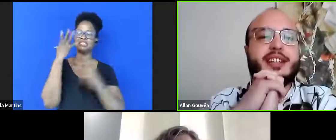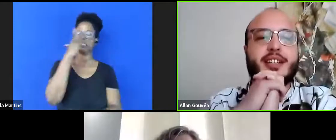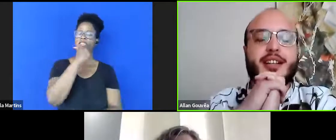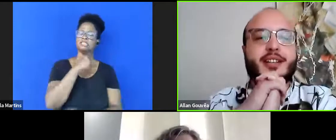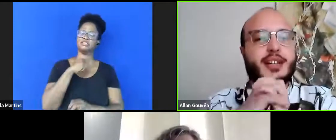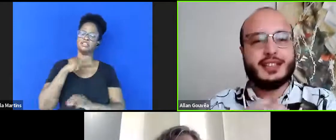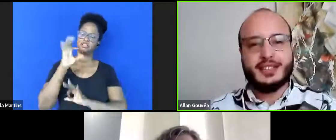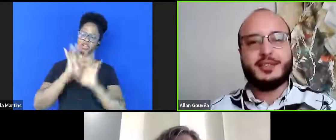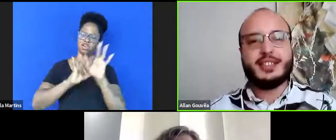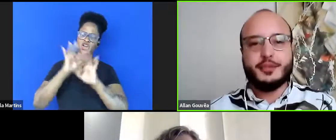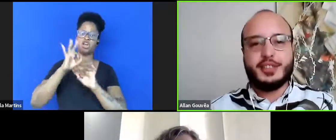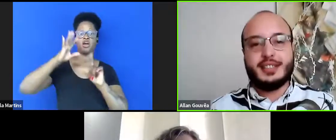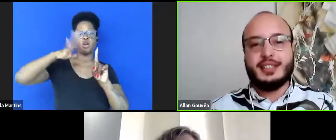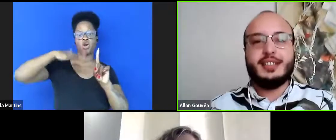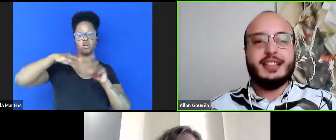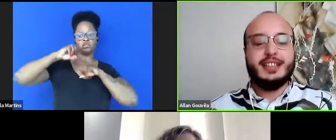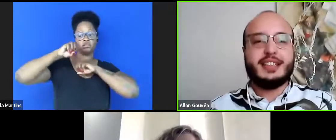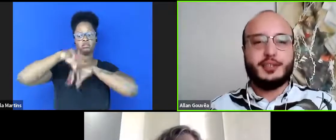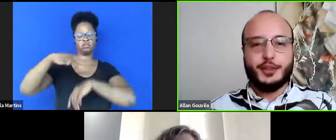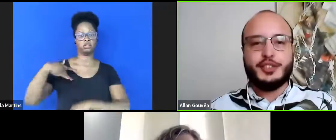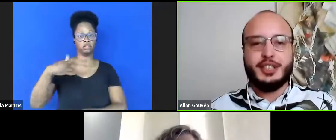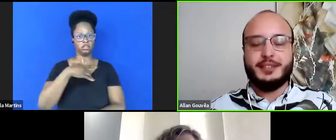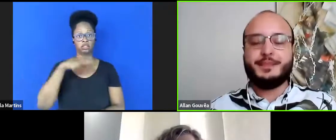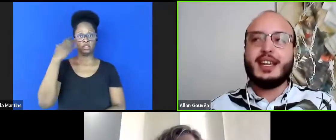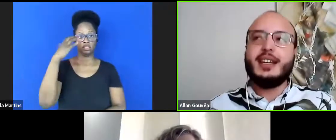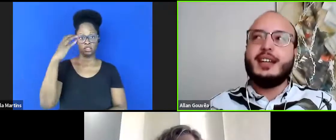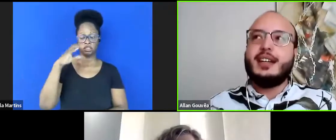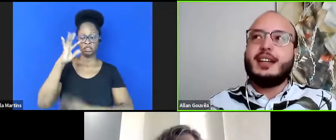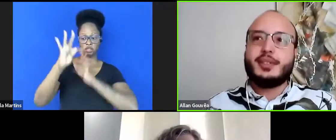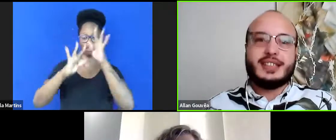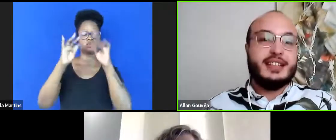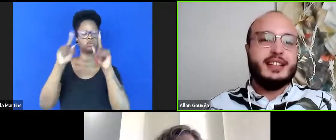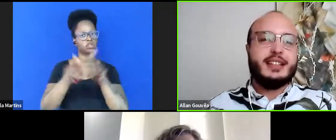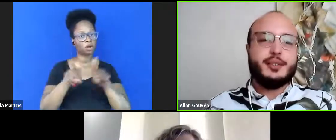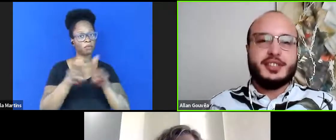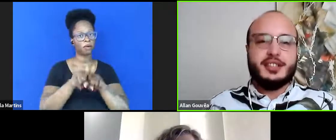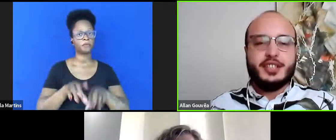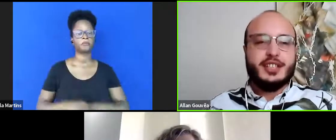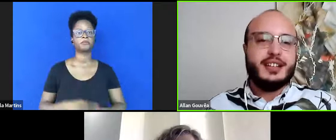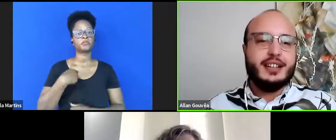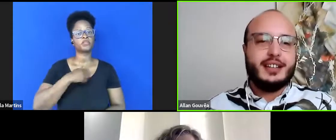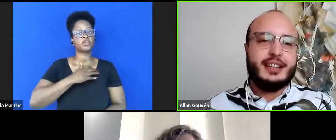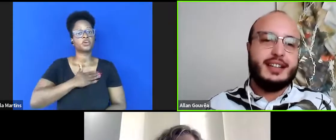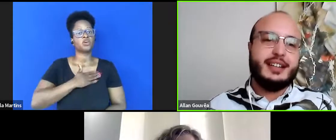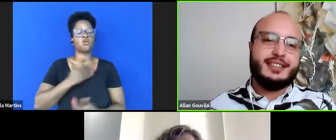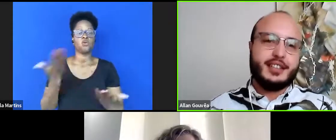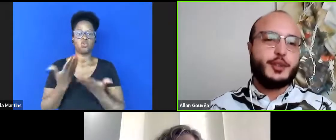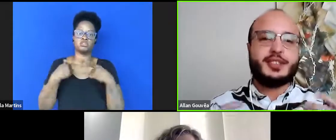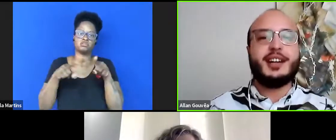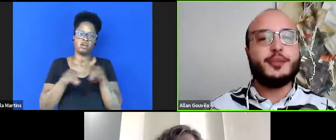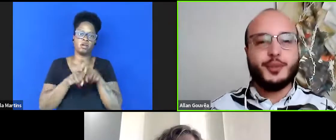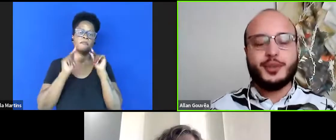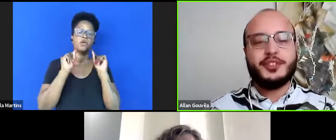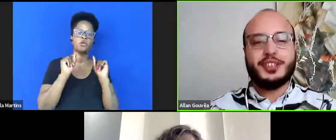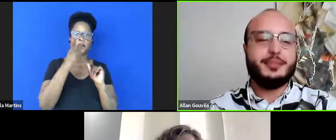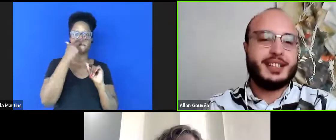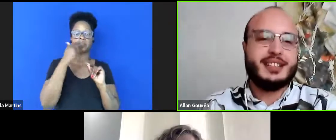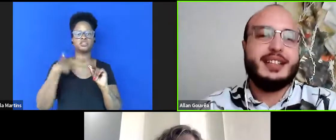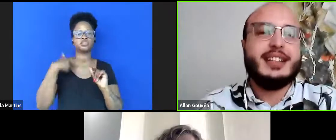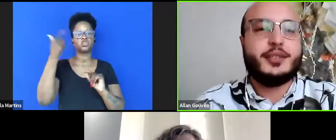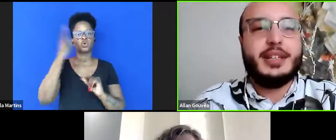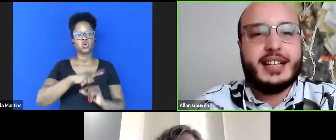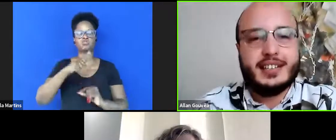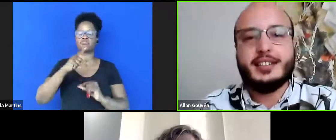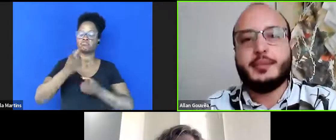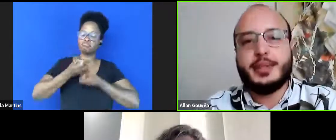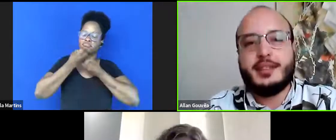feito em homenagem à educação, à saúde, à ciência e à tecnologia. Gostaria, inclusive, de engrossar o coro, digamos